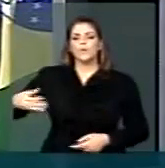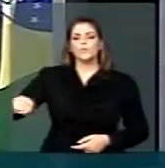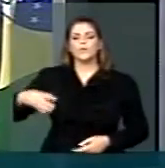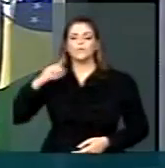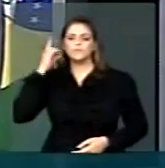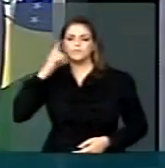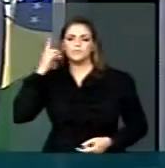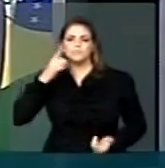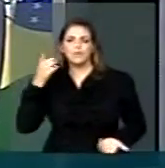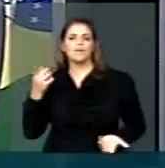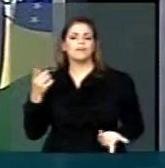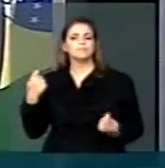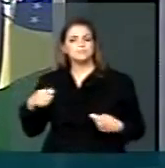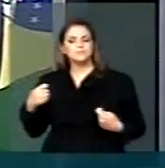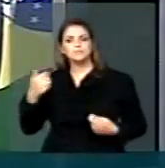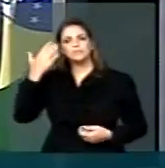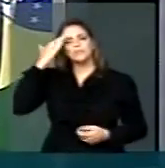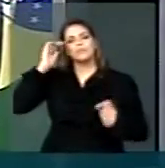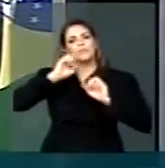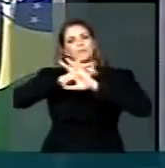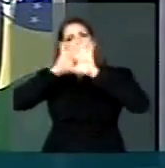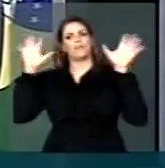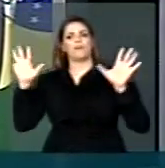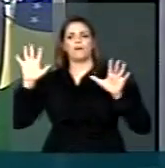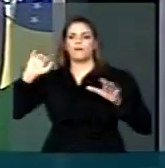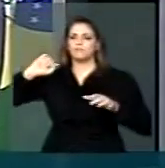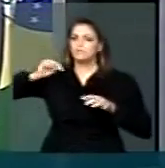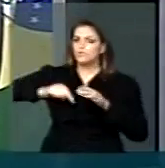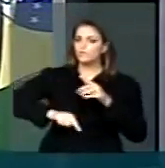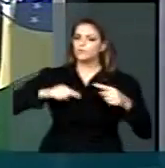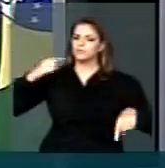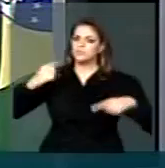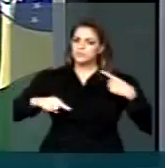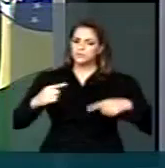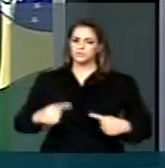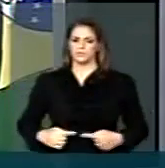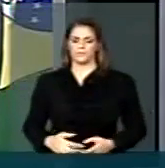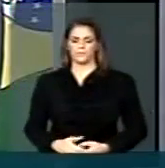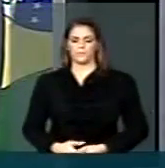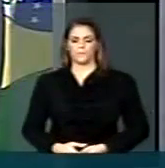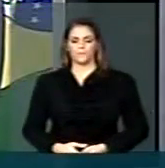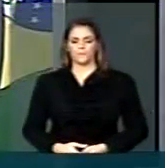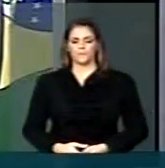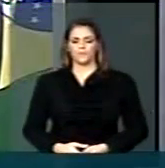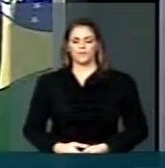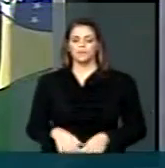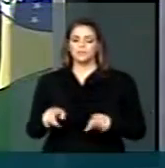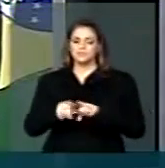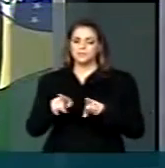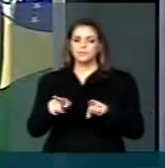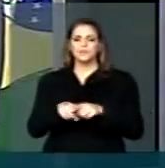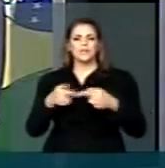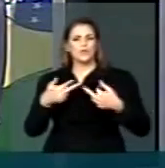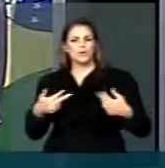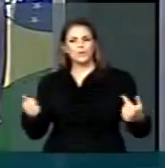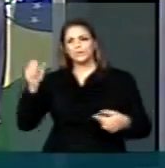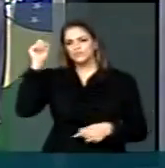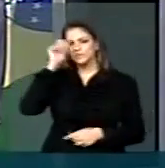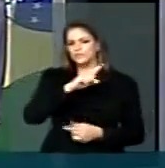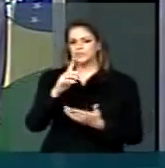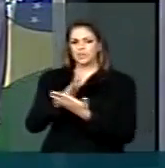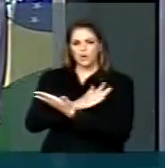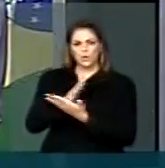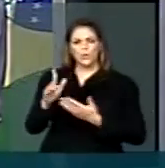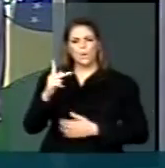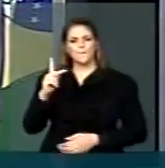tomar conhecimento de forma mais aprofundada dos seus objetivos principais e também dos seus aspectos polêmicos,